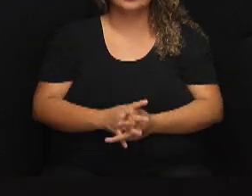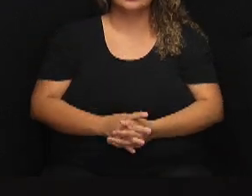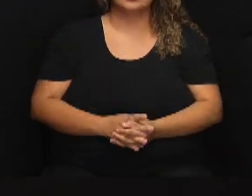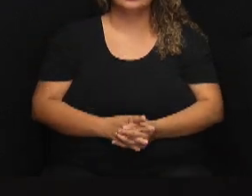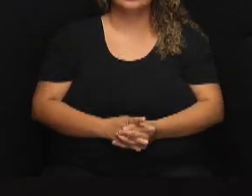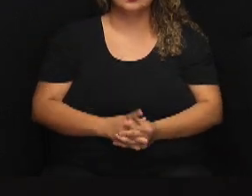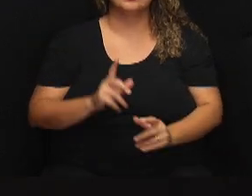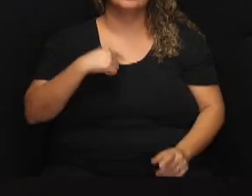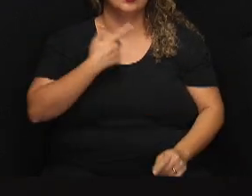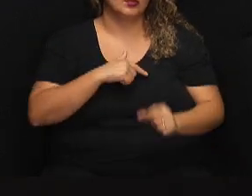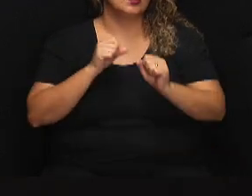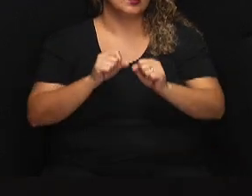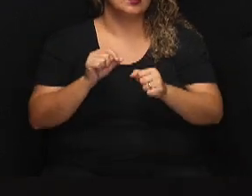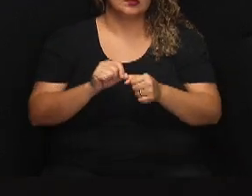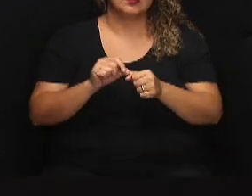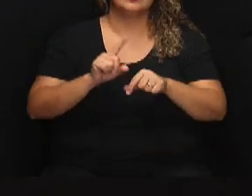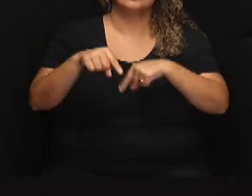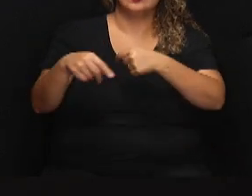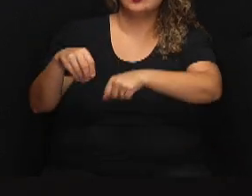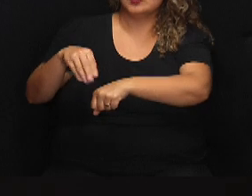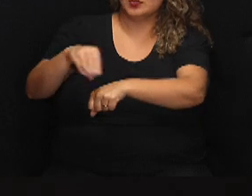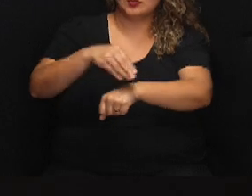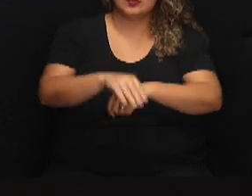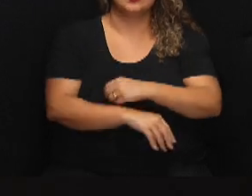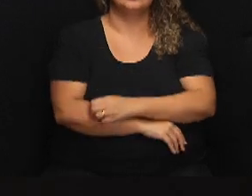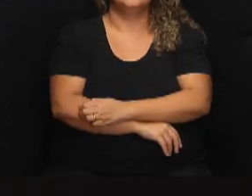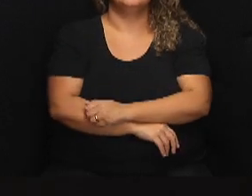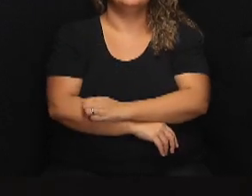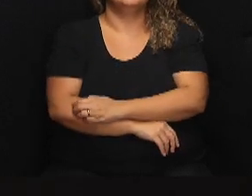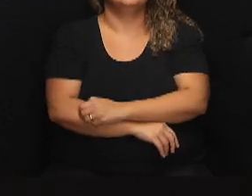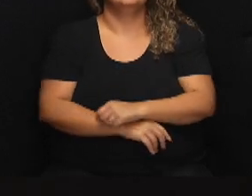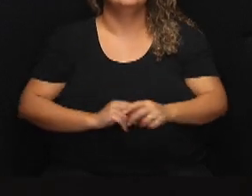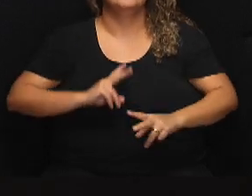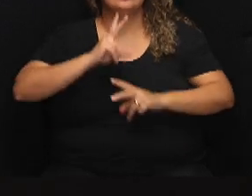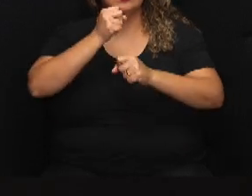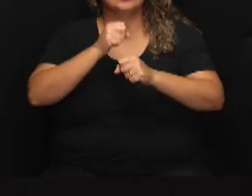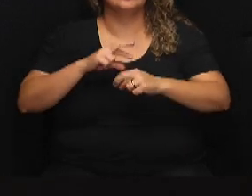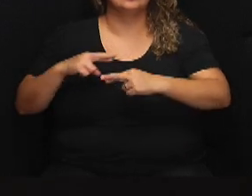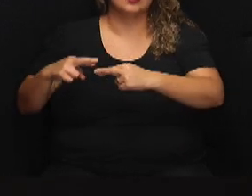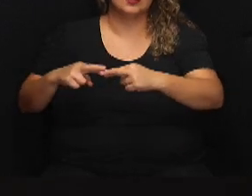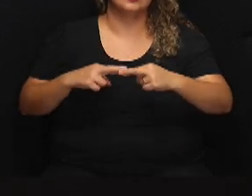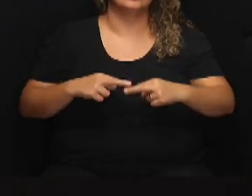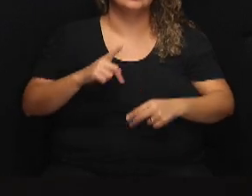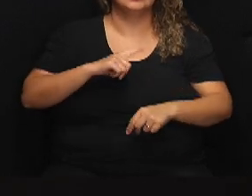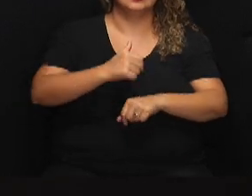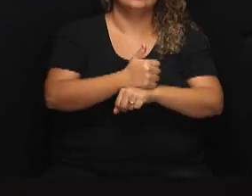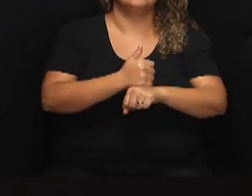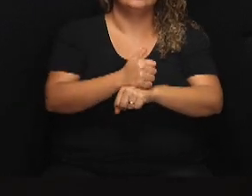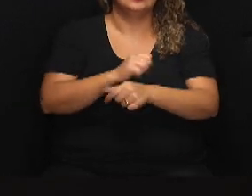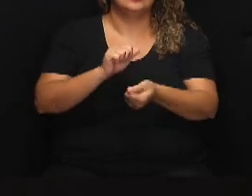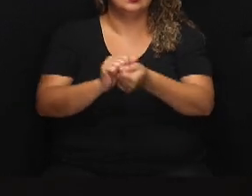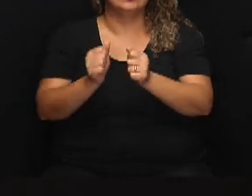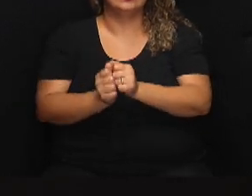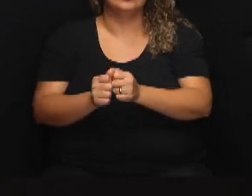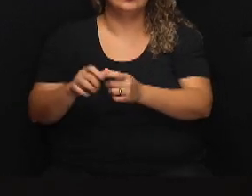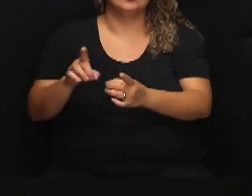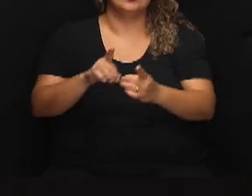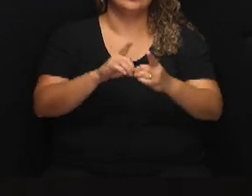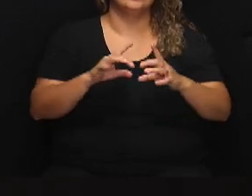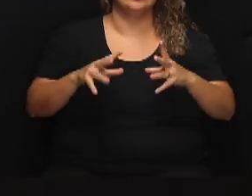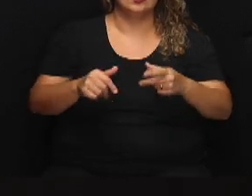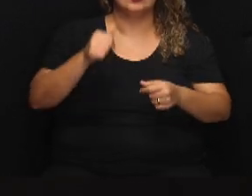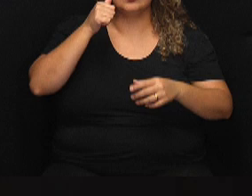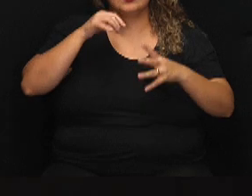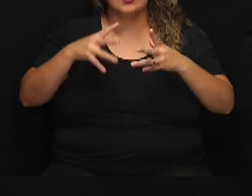gente também pode fazer outras indicações para a gente fortalecer a rede e cada vez mais ter profissionais adequados de atendimento para todos e